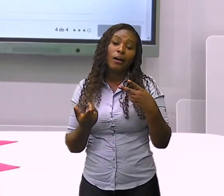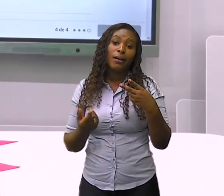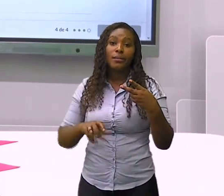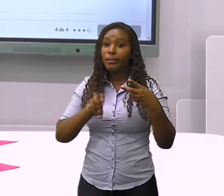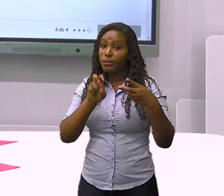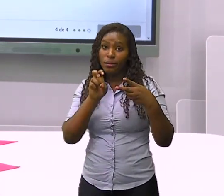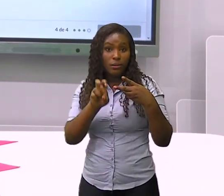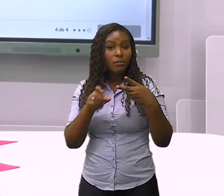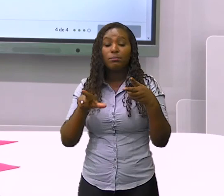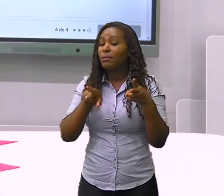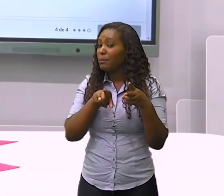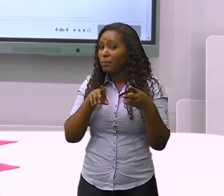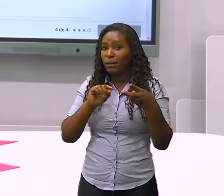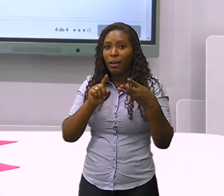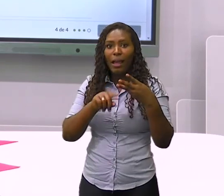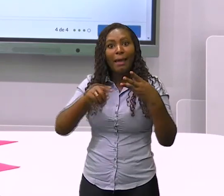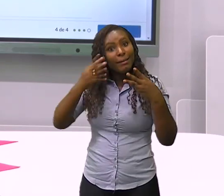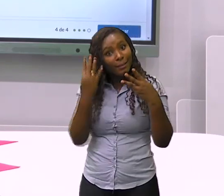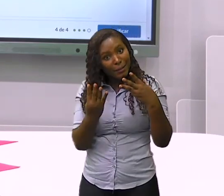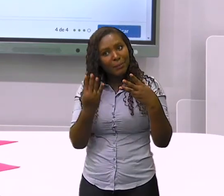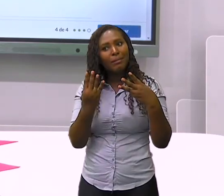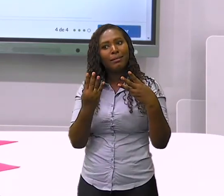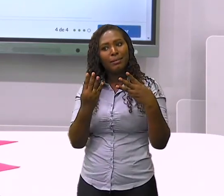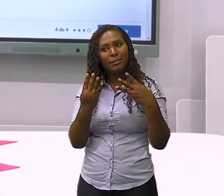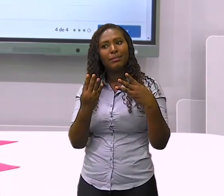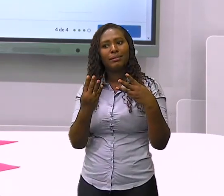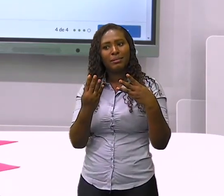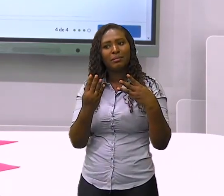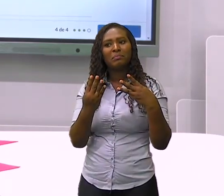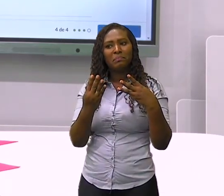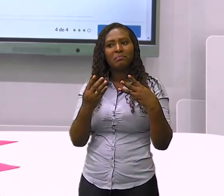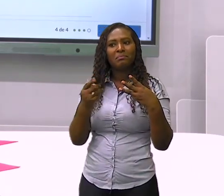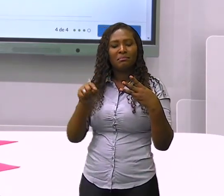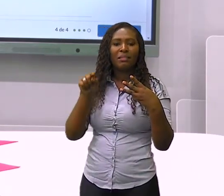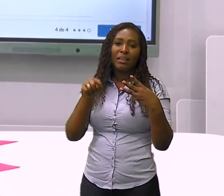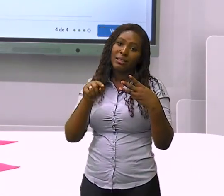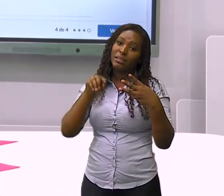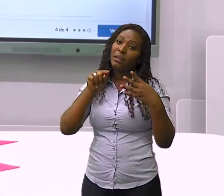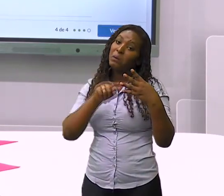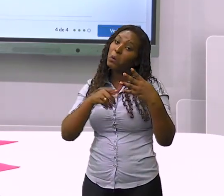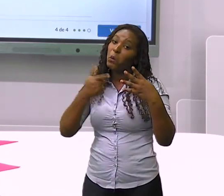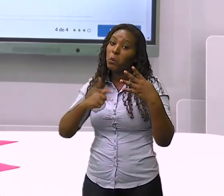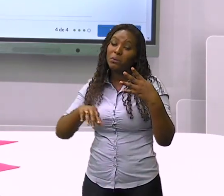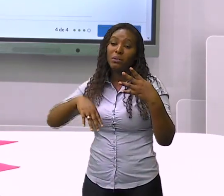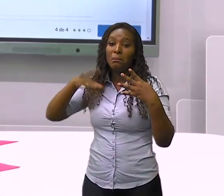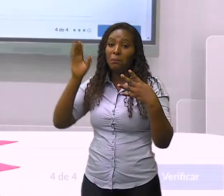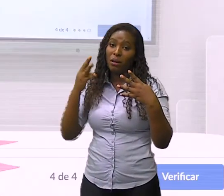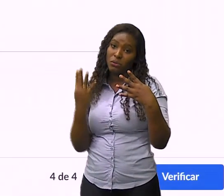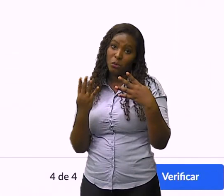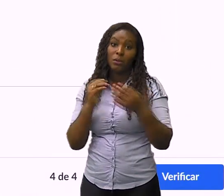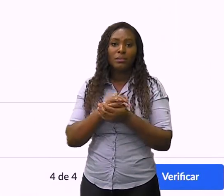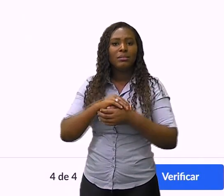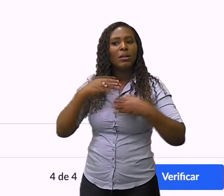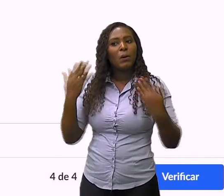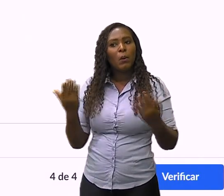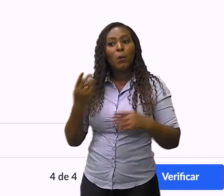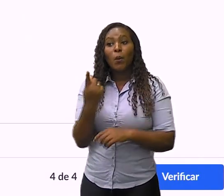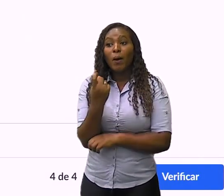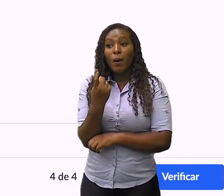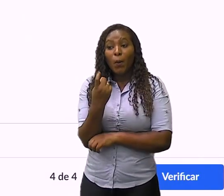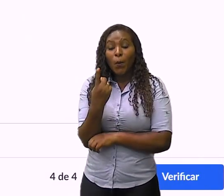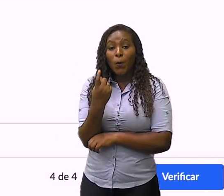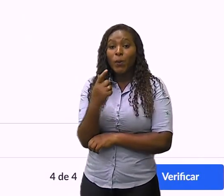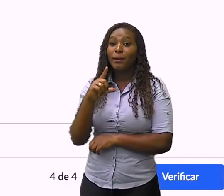4, 5. Essa aqui tem 4. Esta aqui tem mais de 4. Então, a única imagem que se